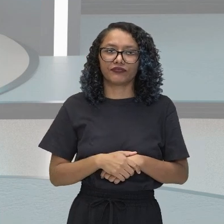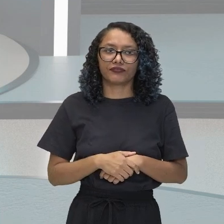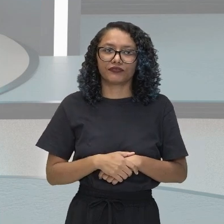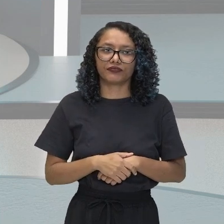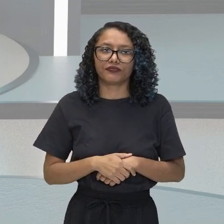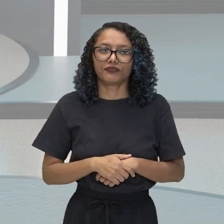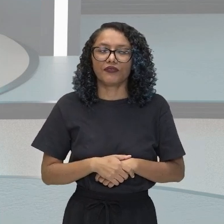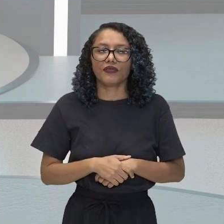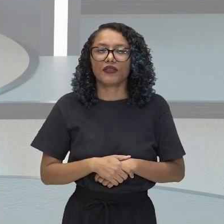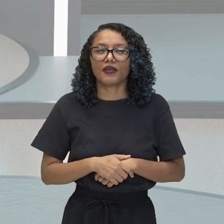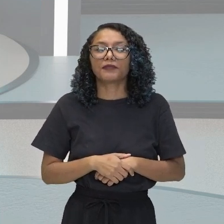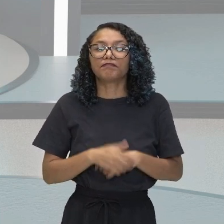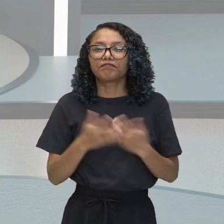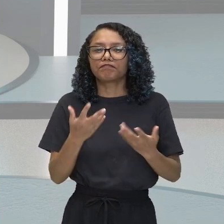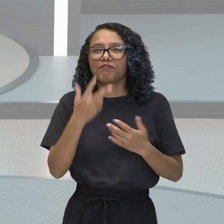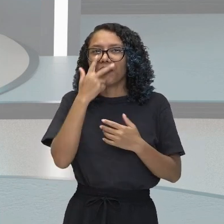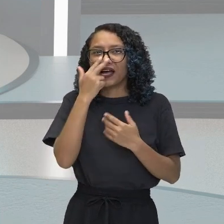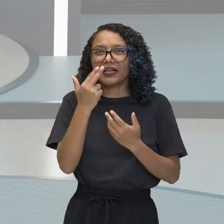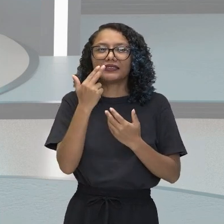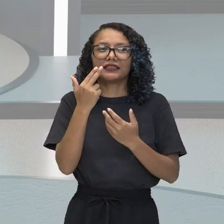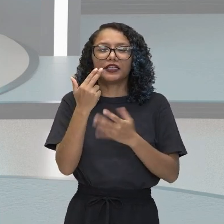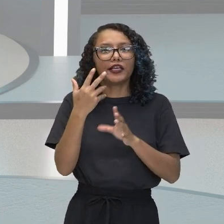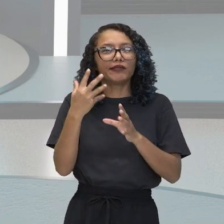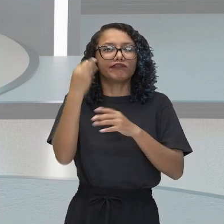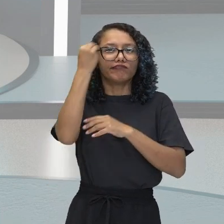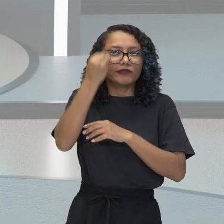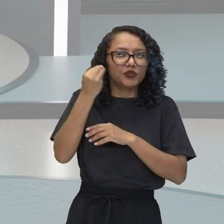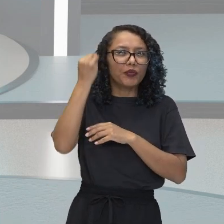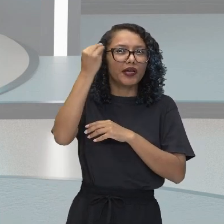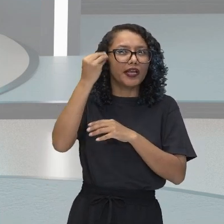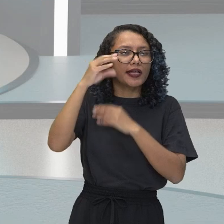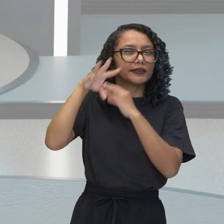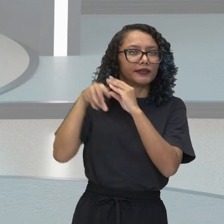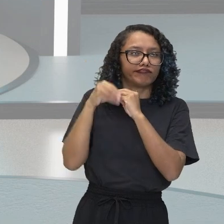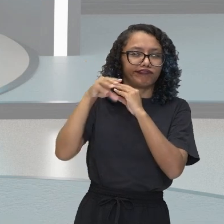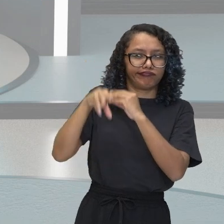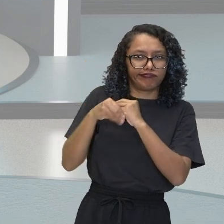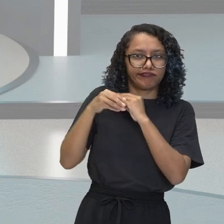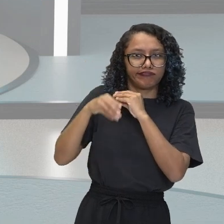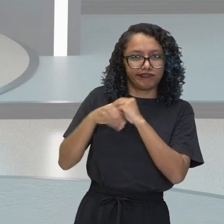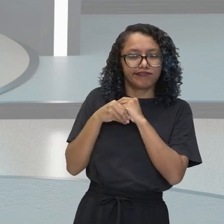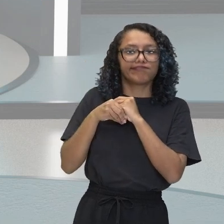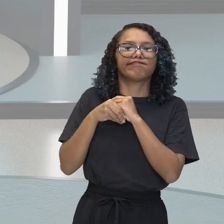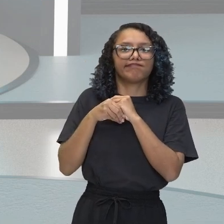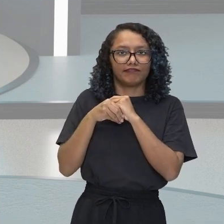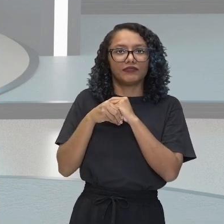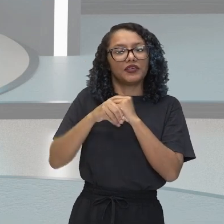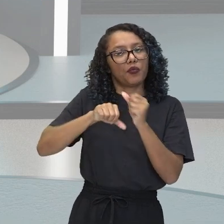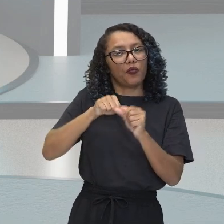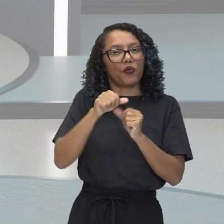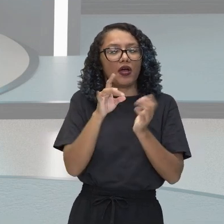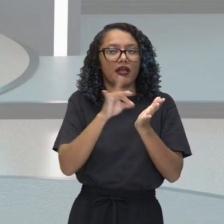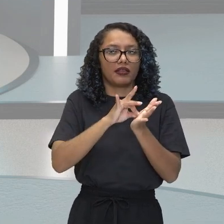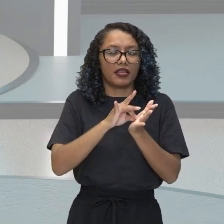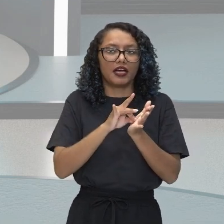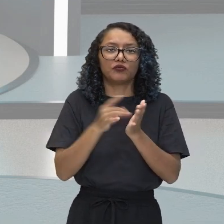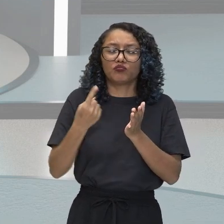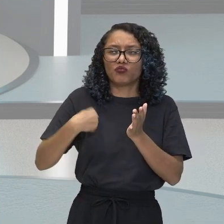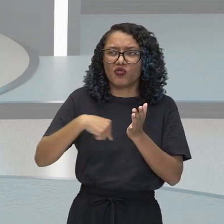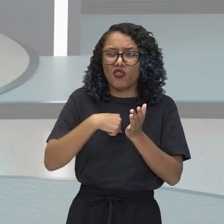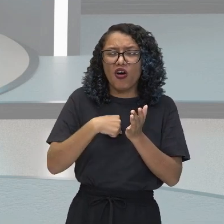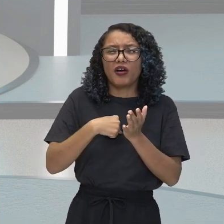e realidade. Então, nós somos tudo aquilo que vivemos, tudo aquilo que